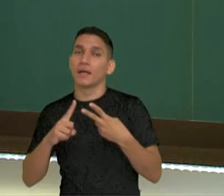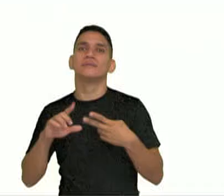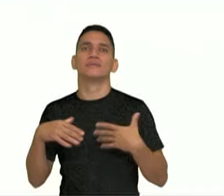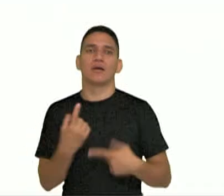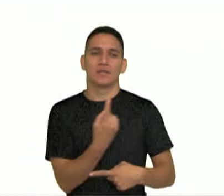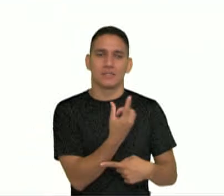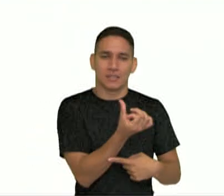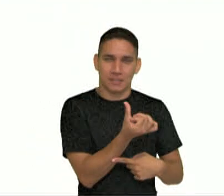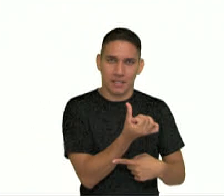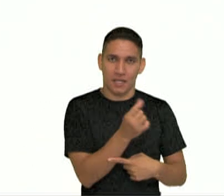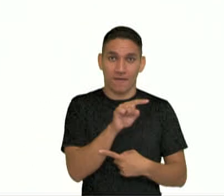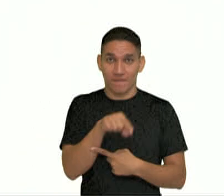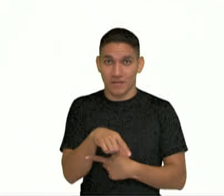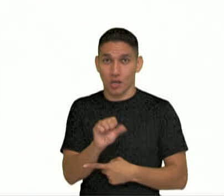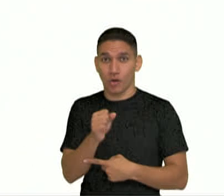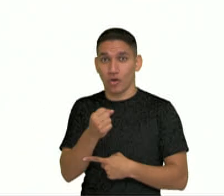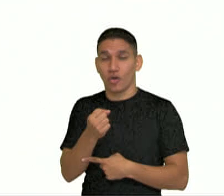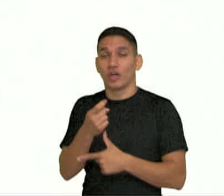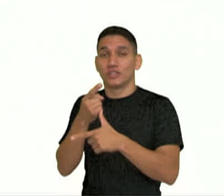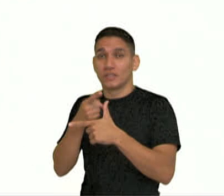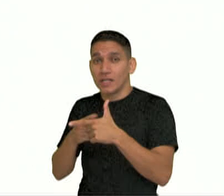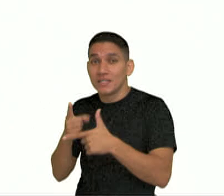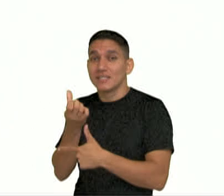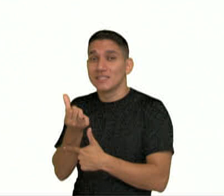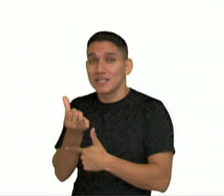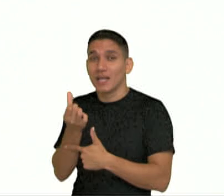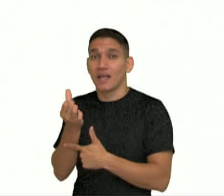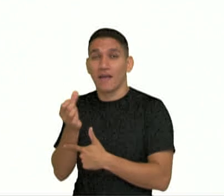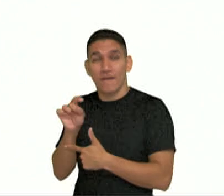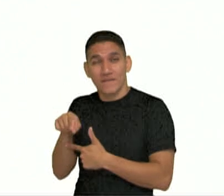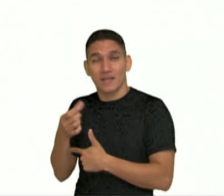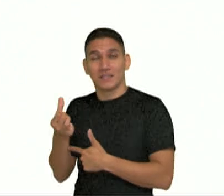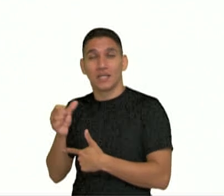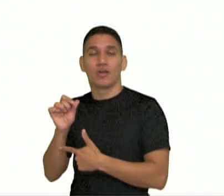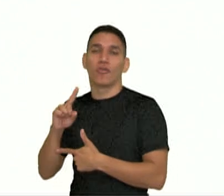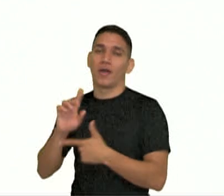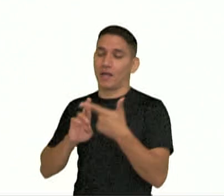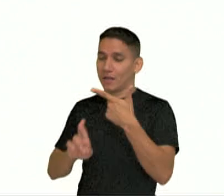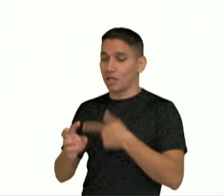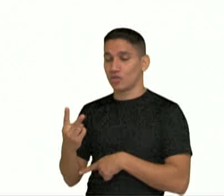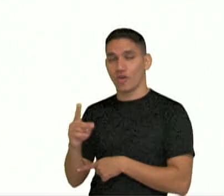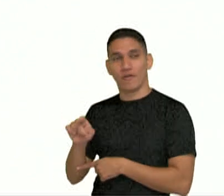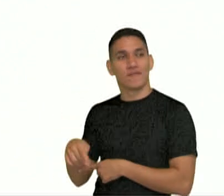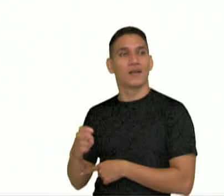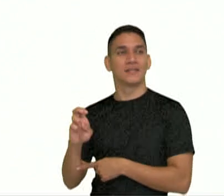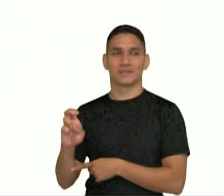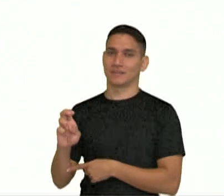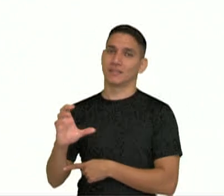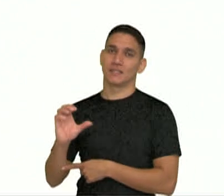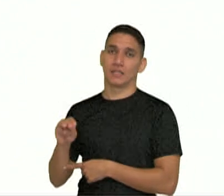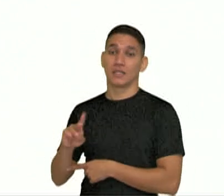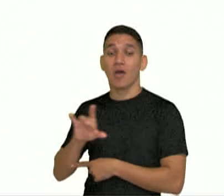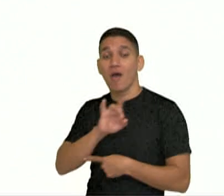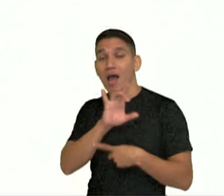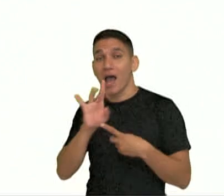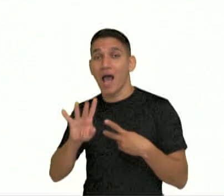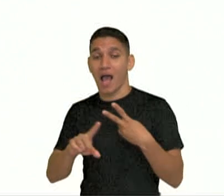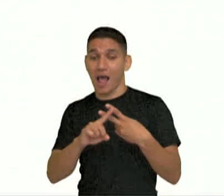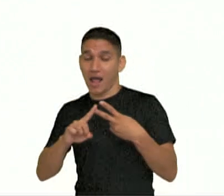menos 6,6 divididos por 4, 2,55 centímetros. Então, cada alelo vai contribuir